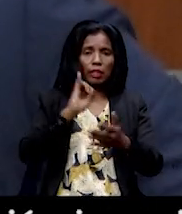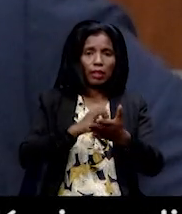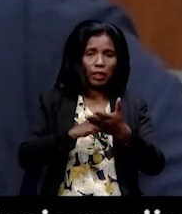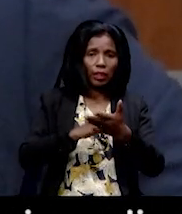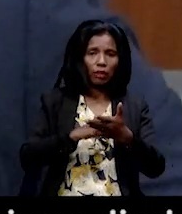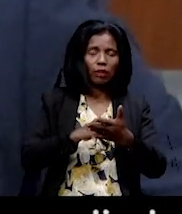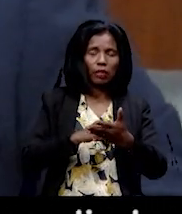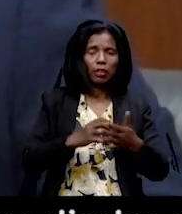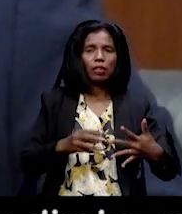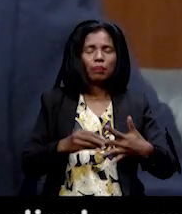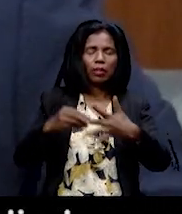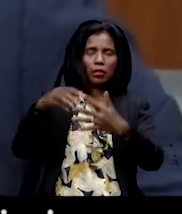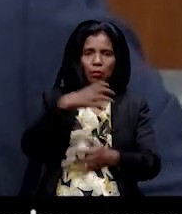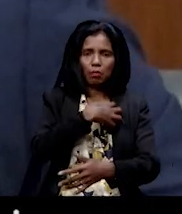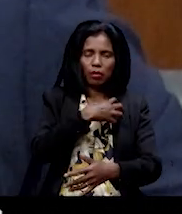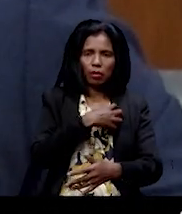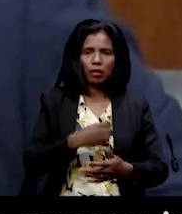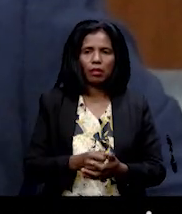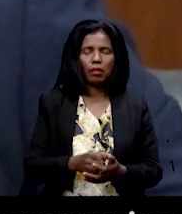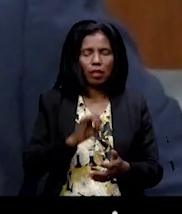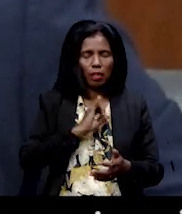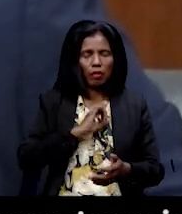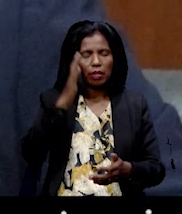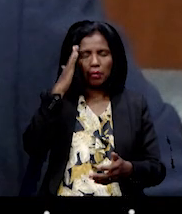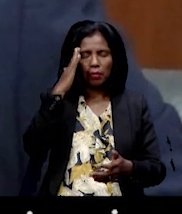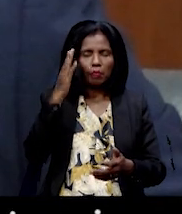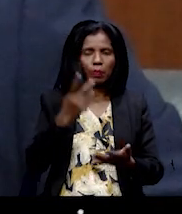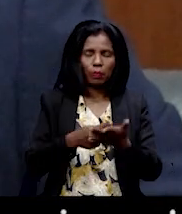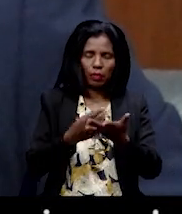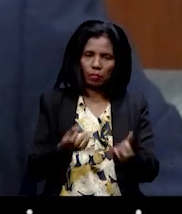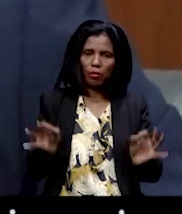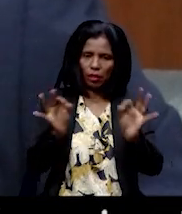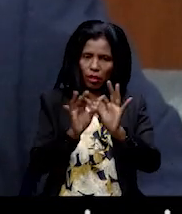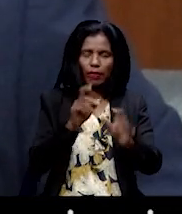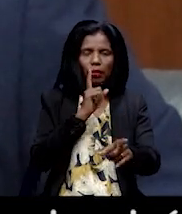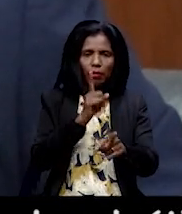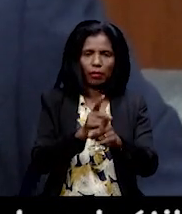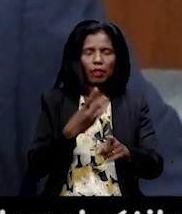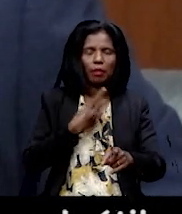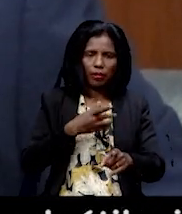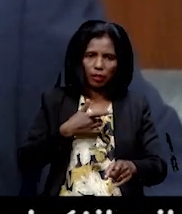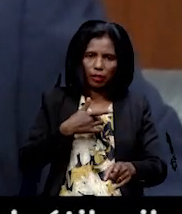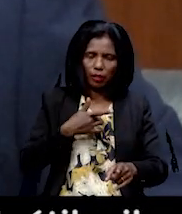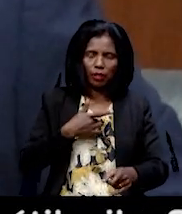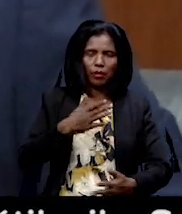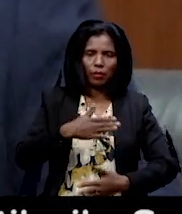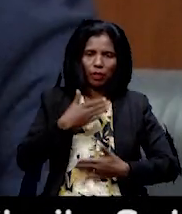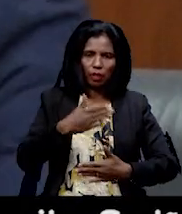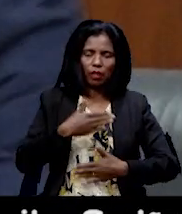yang anoin kata proposa serne importante los e ami apresia tebes ba